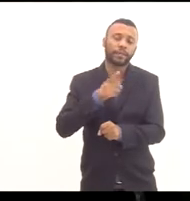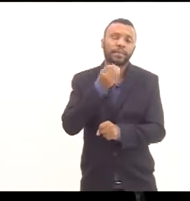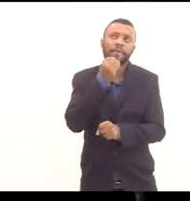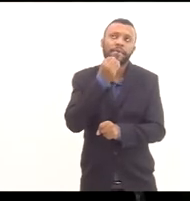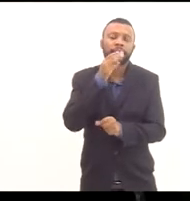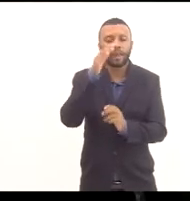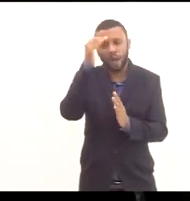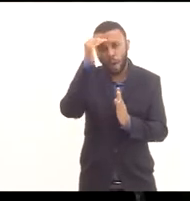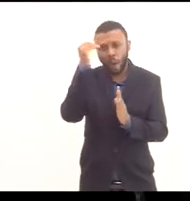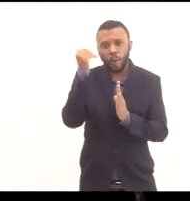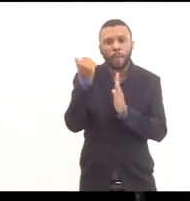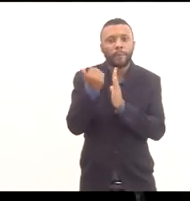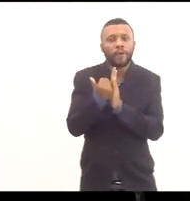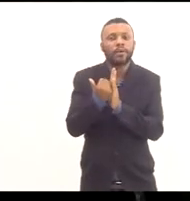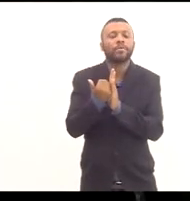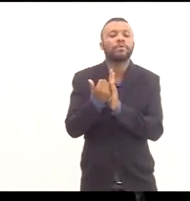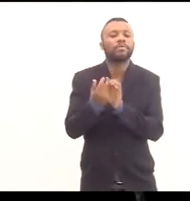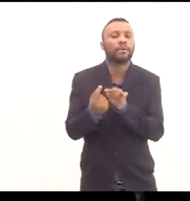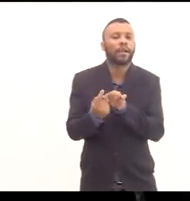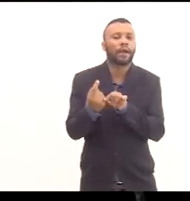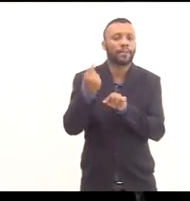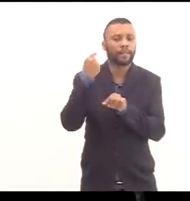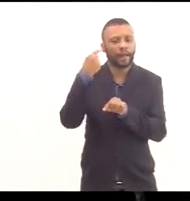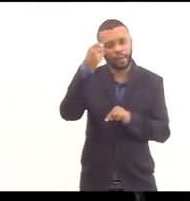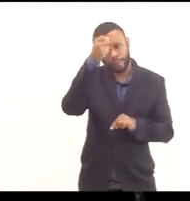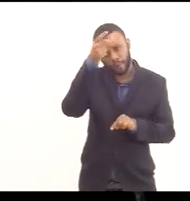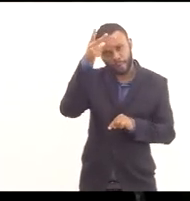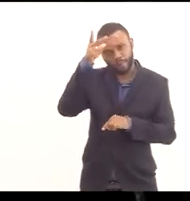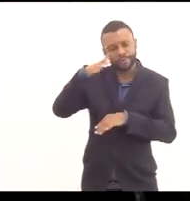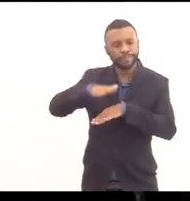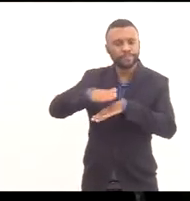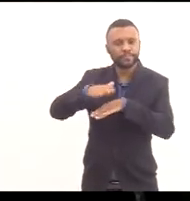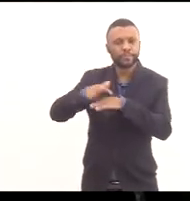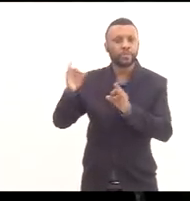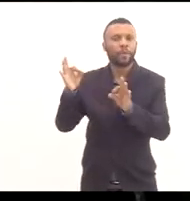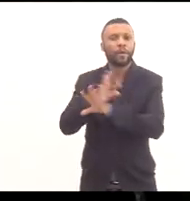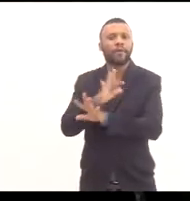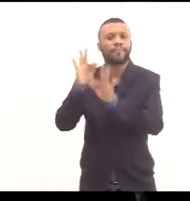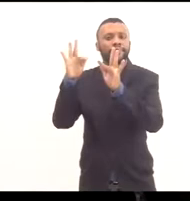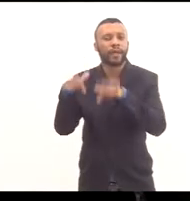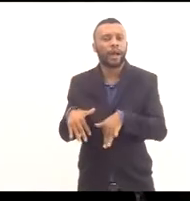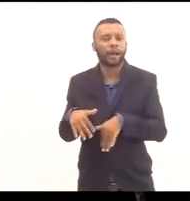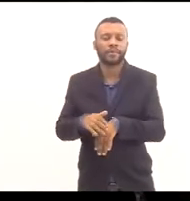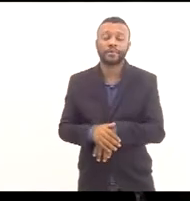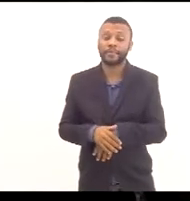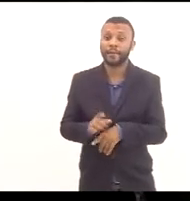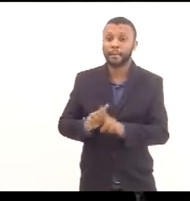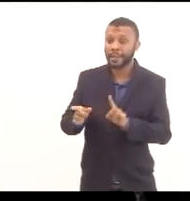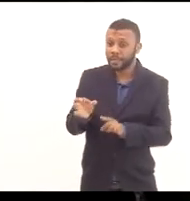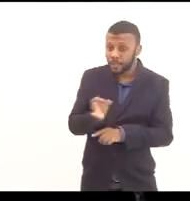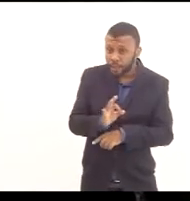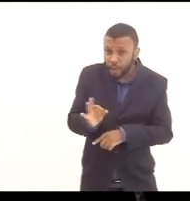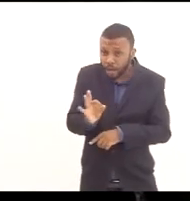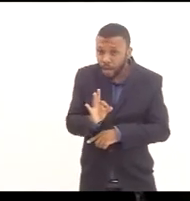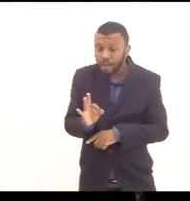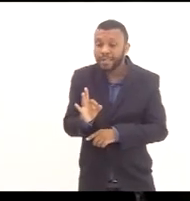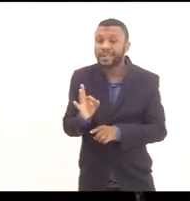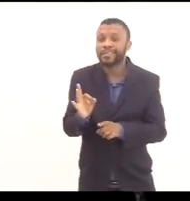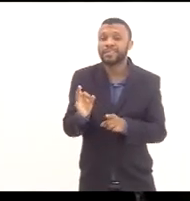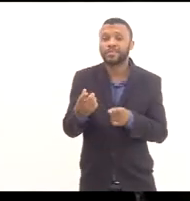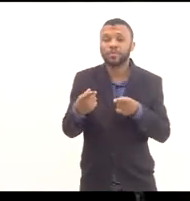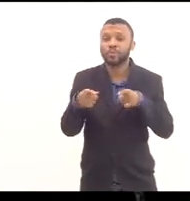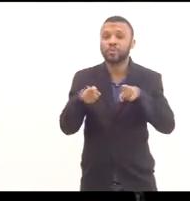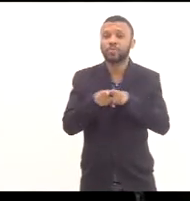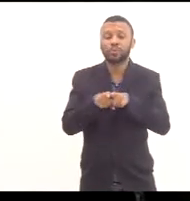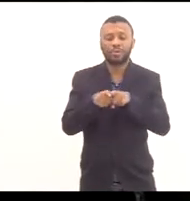cumprida lá atrás né pelo município e que não foi cumprida e que agora piorou muito com os